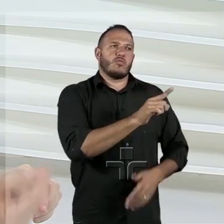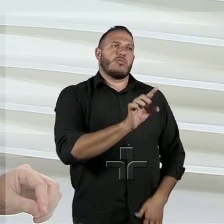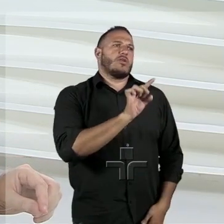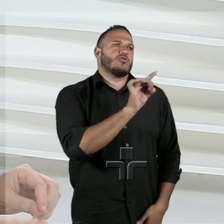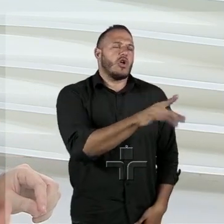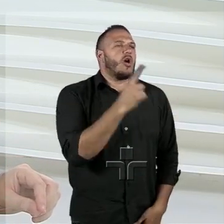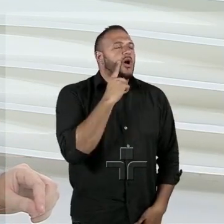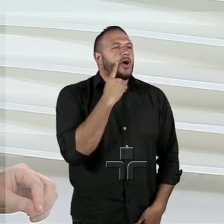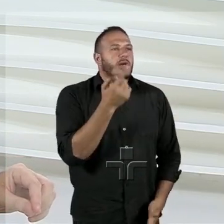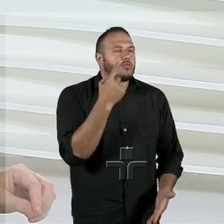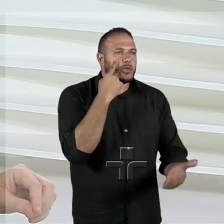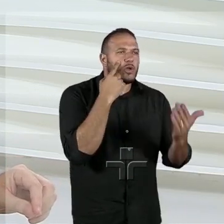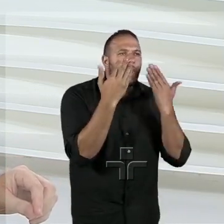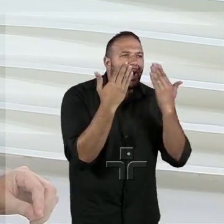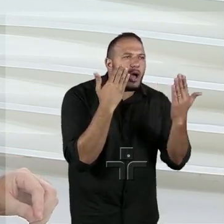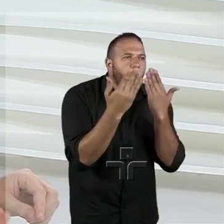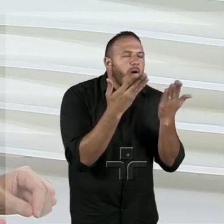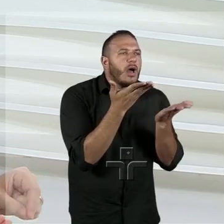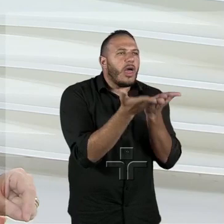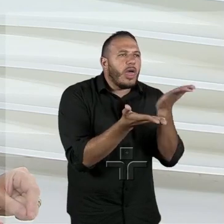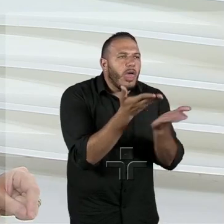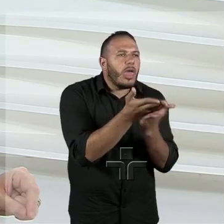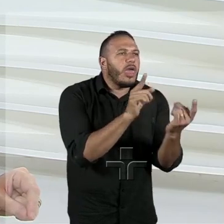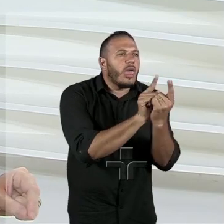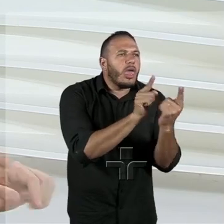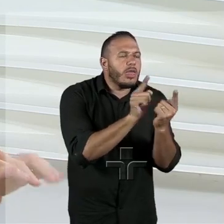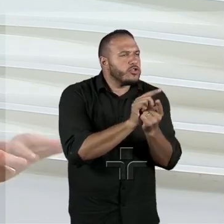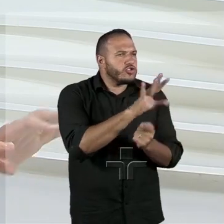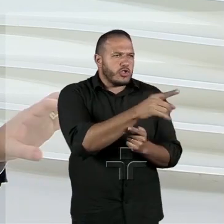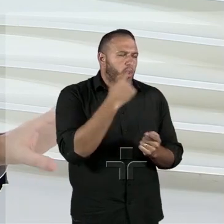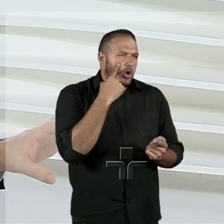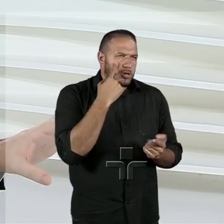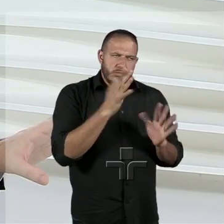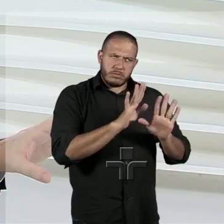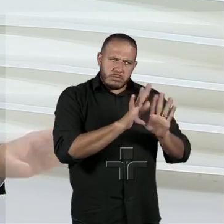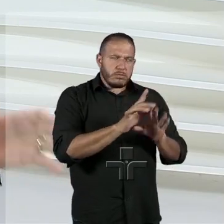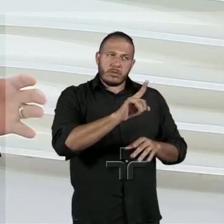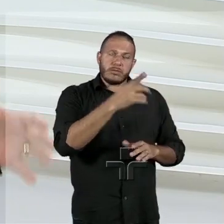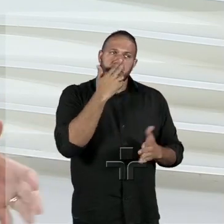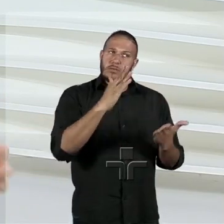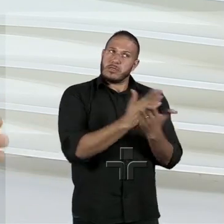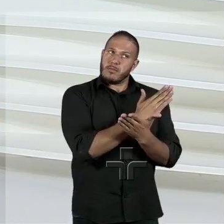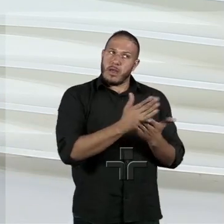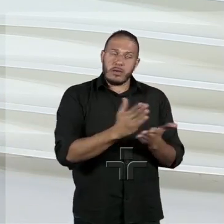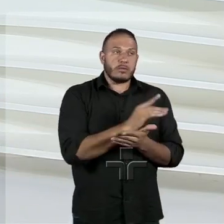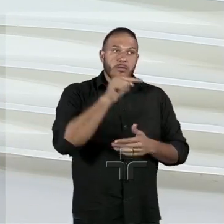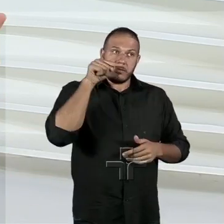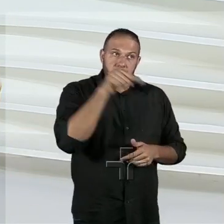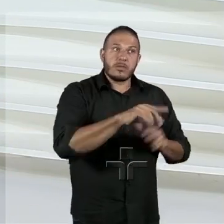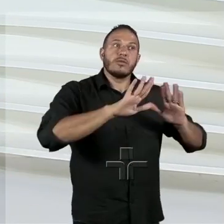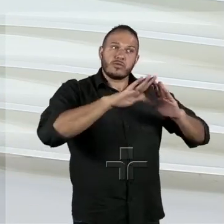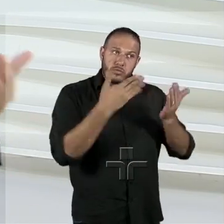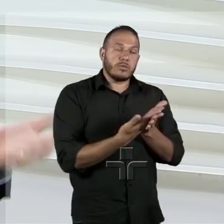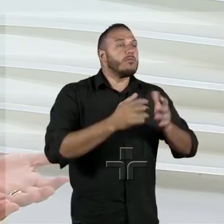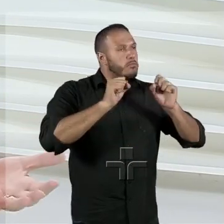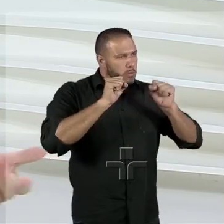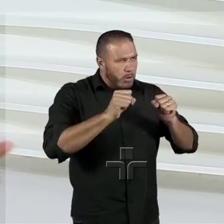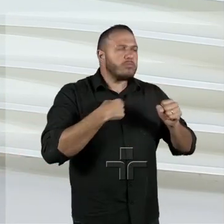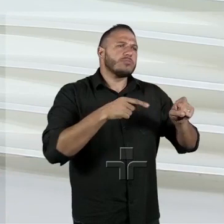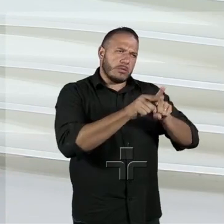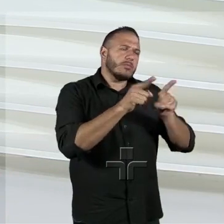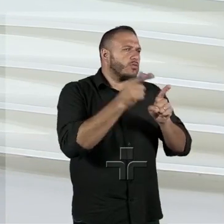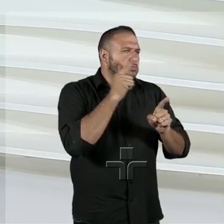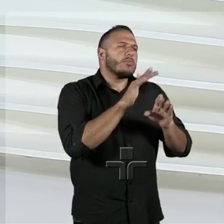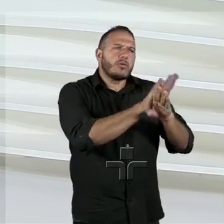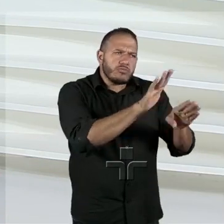fazer terapia, escola não é para fazer atendimento clínico, a gente precisa separar. A escola pode e deve ajudar a identificar,